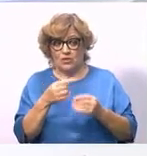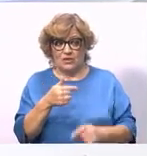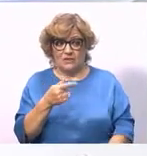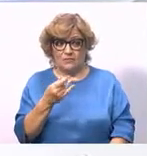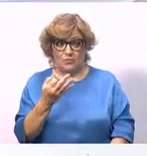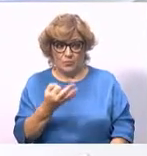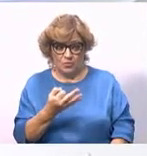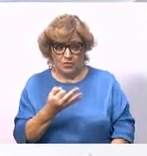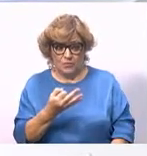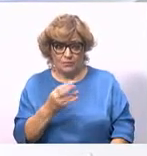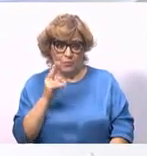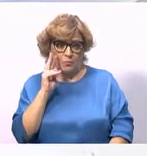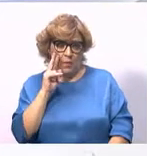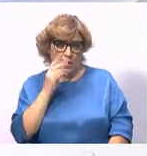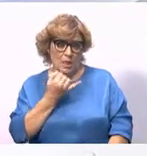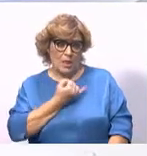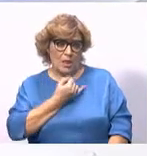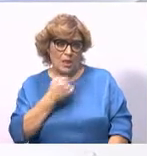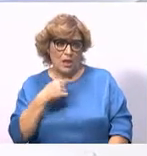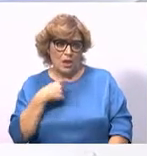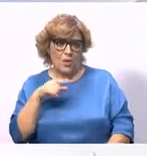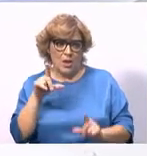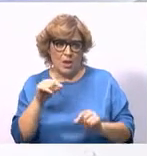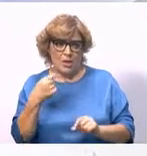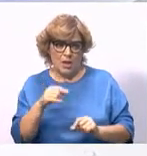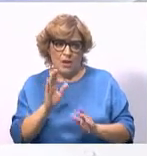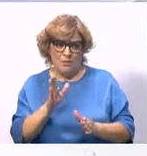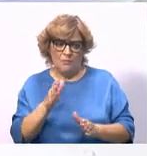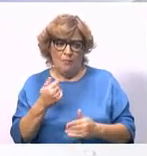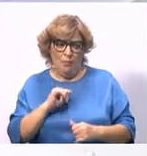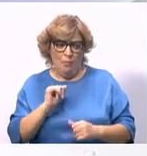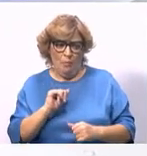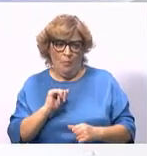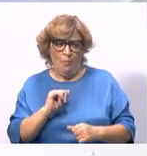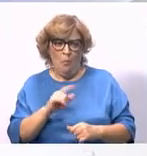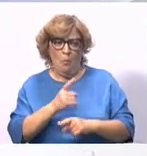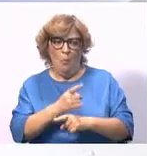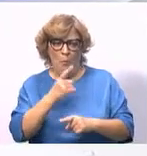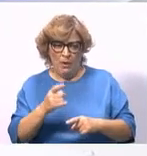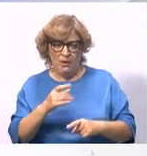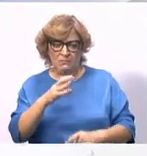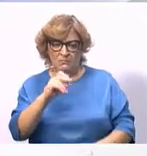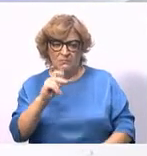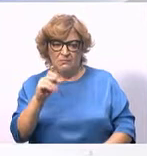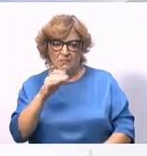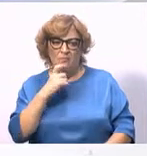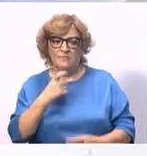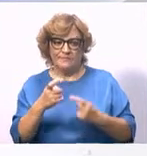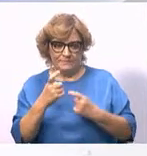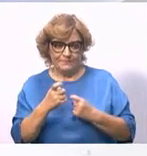Canal identificar-se-ão, também tenho, já tive e tal. Relativamente às causas que a Alexandra começou por